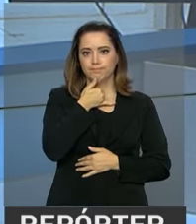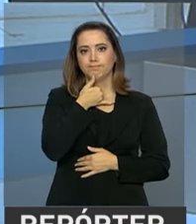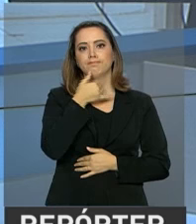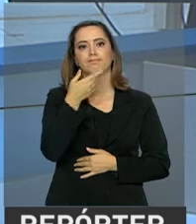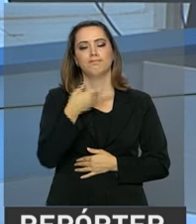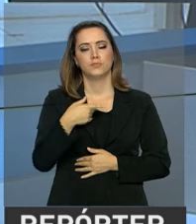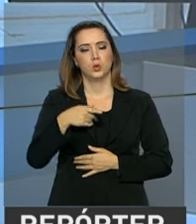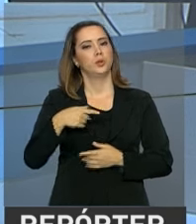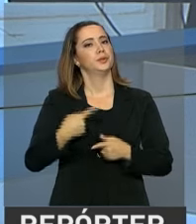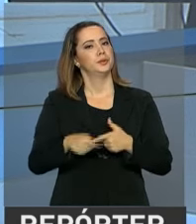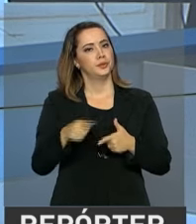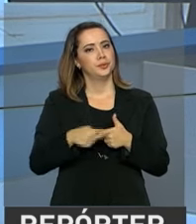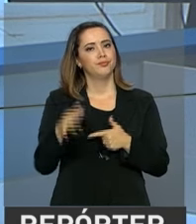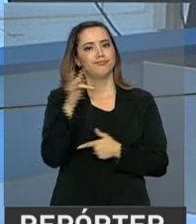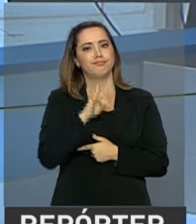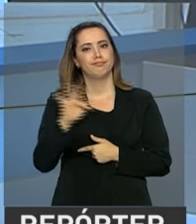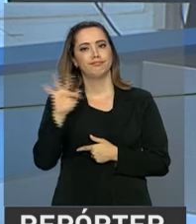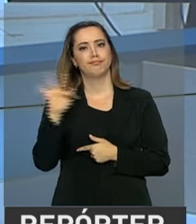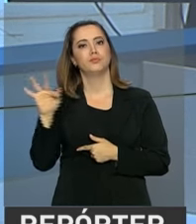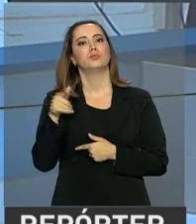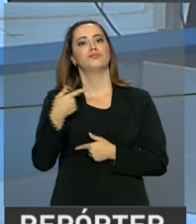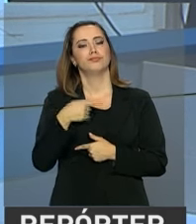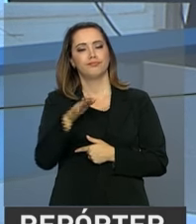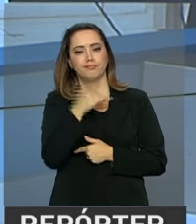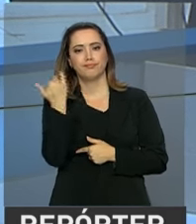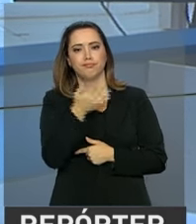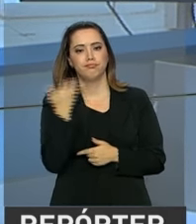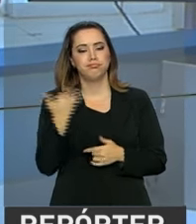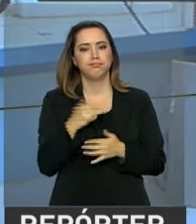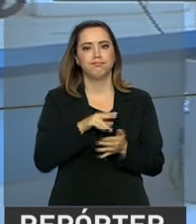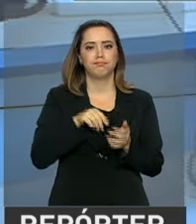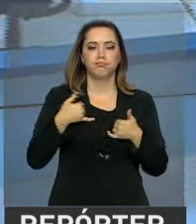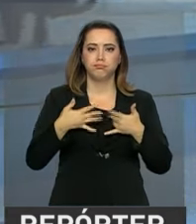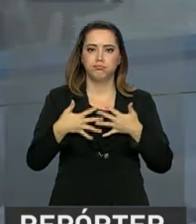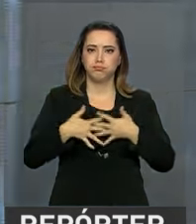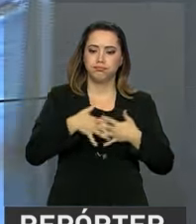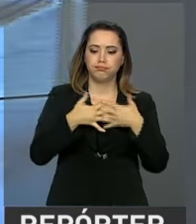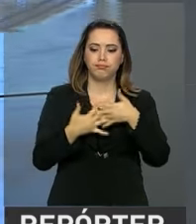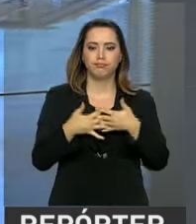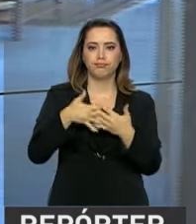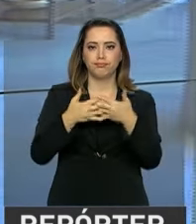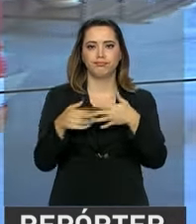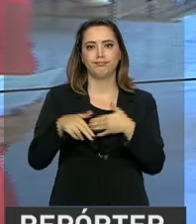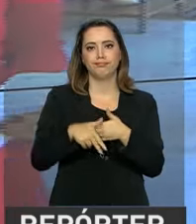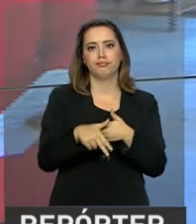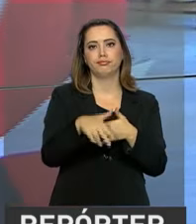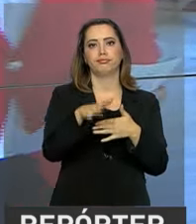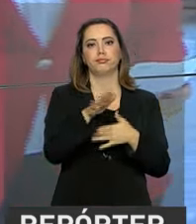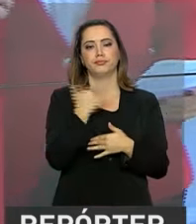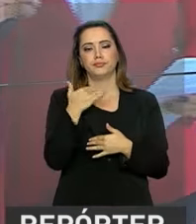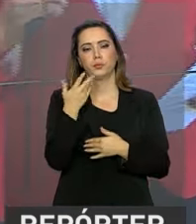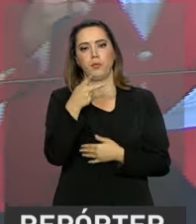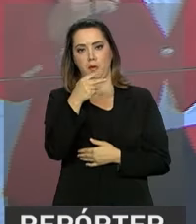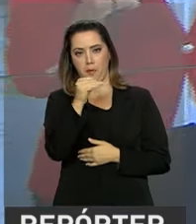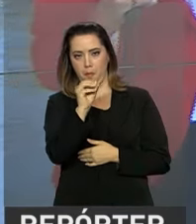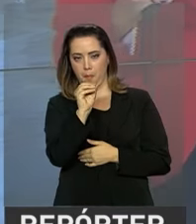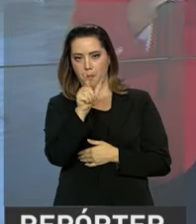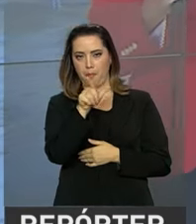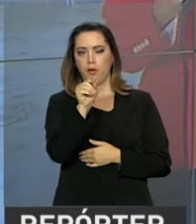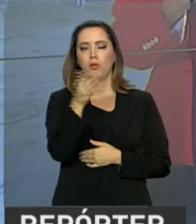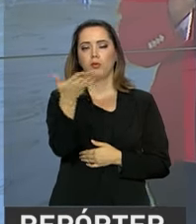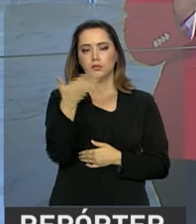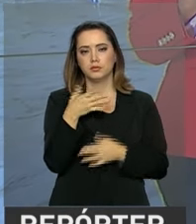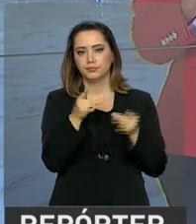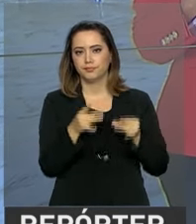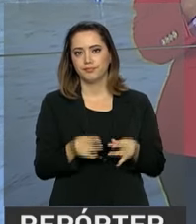matou dezenas de pessoas na França. Vamos voltar a conversar com a repórter Paola De Orte, que traz ao vivo as informações do Palácio do